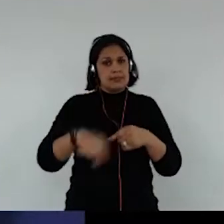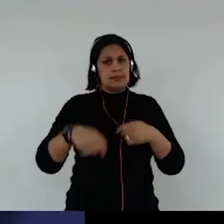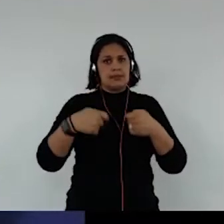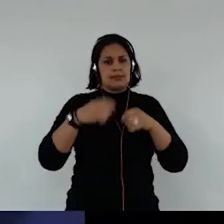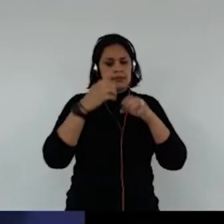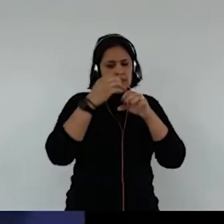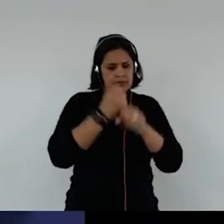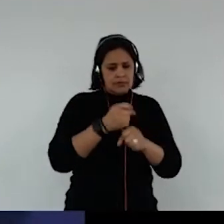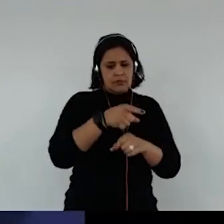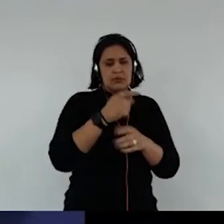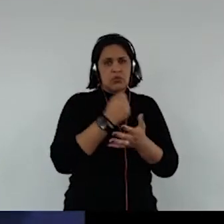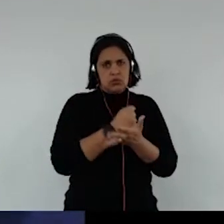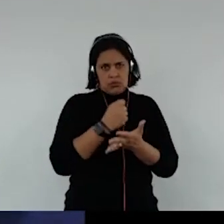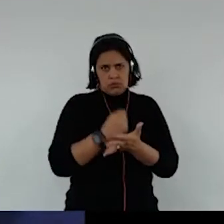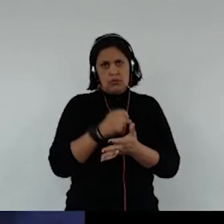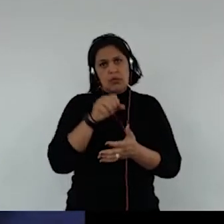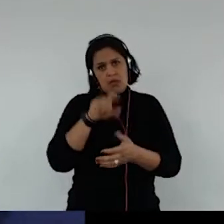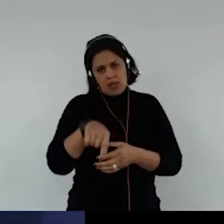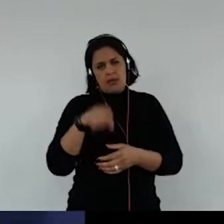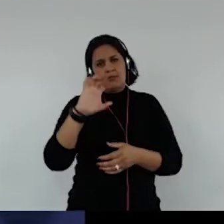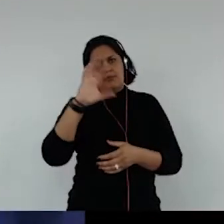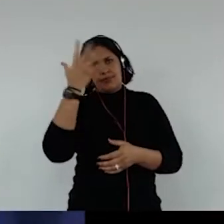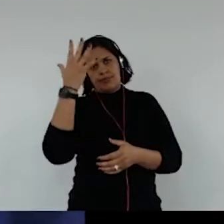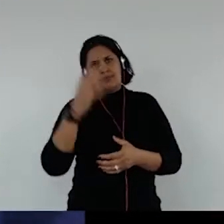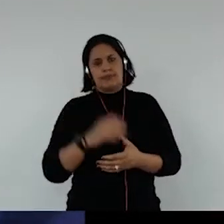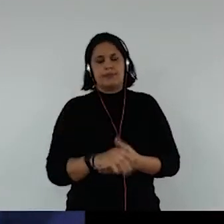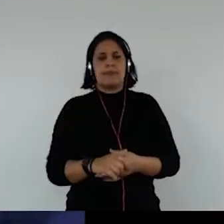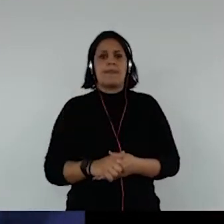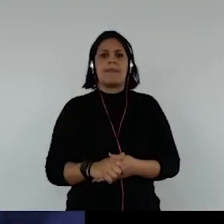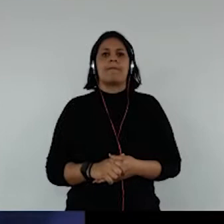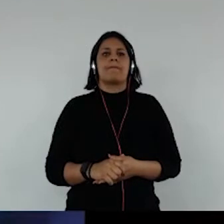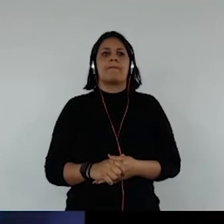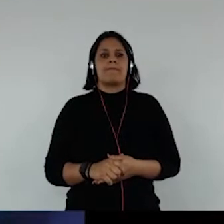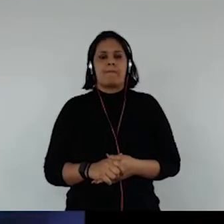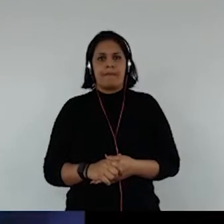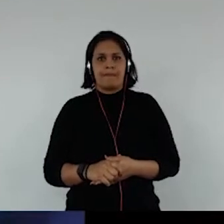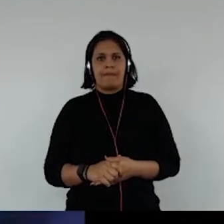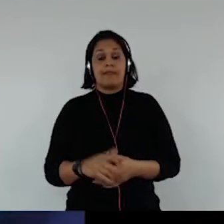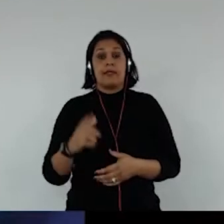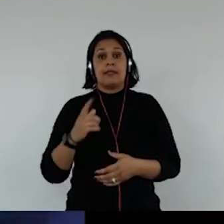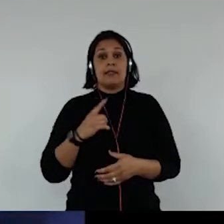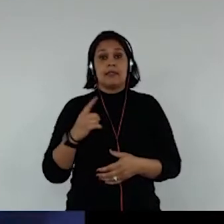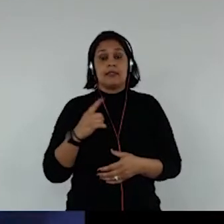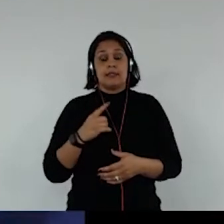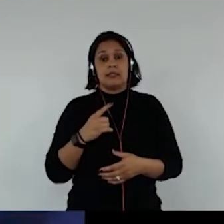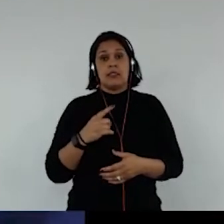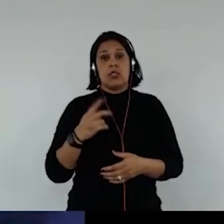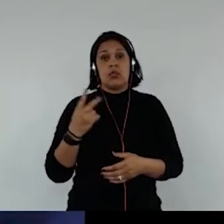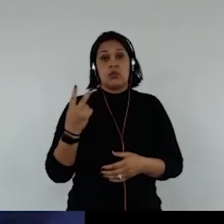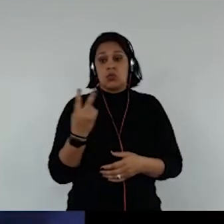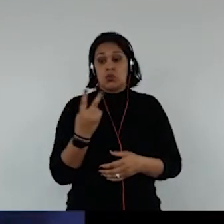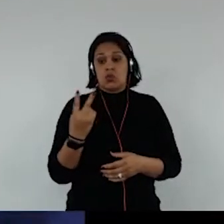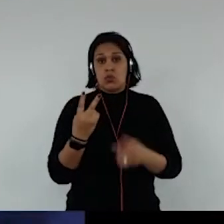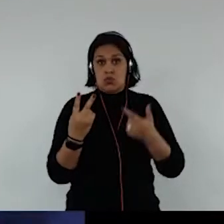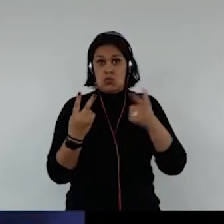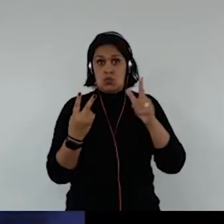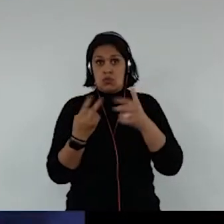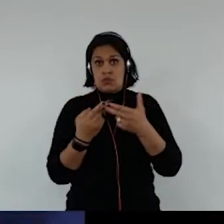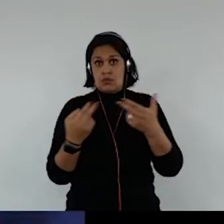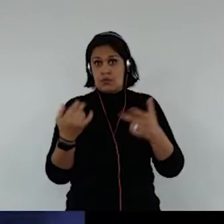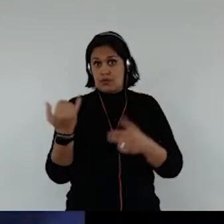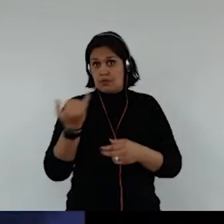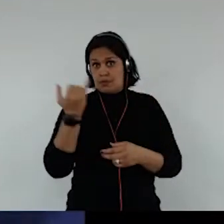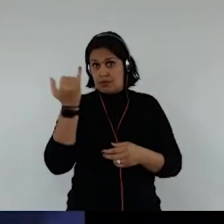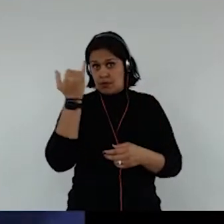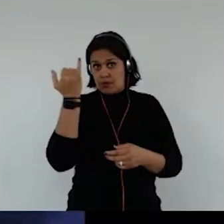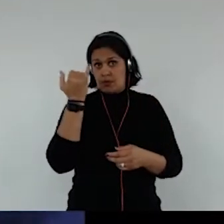seria a imprevisibilidade. Já dois diplomas mais importantes, principalmente para